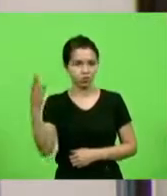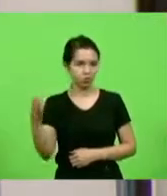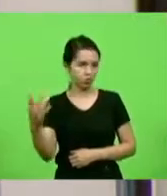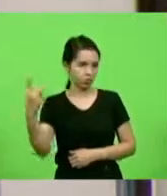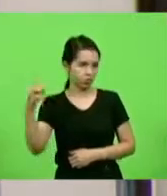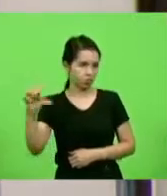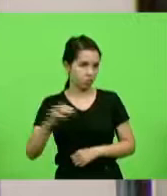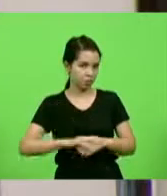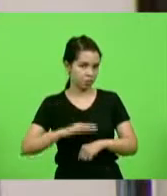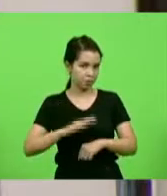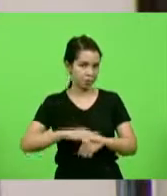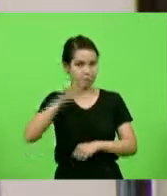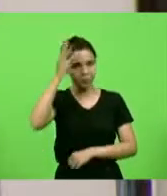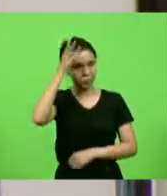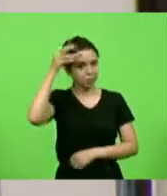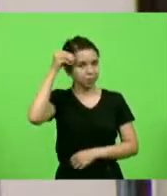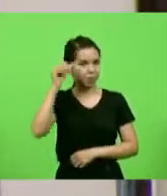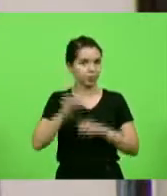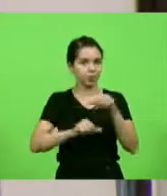Carminati. Altera a lei